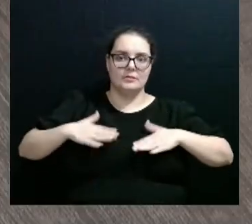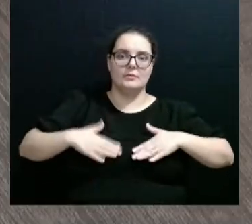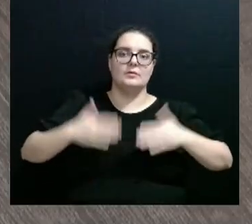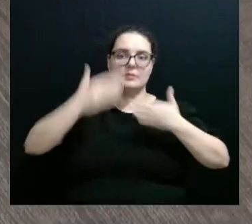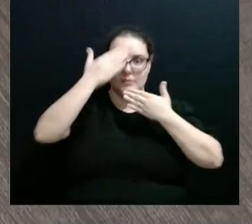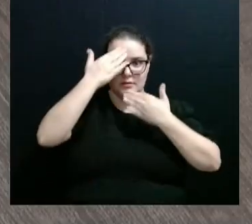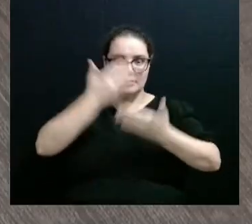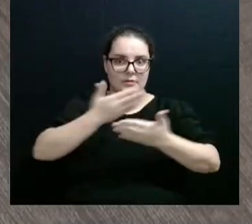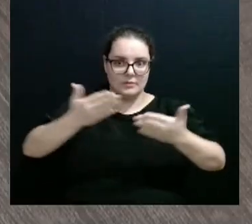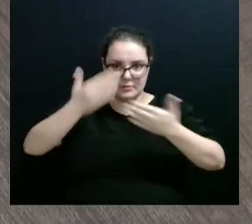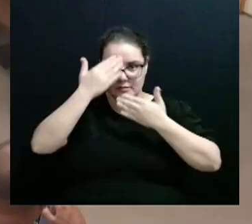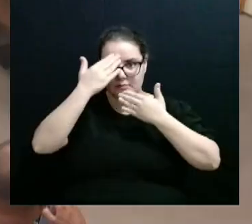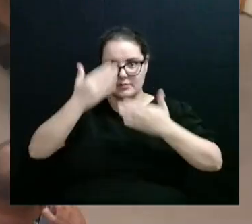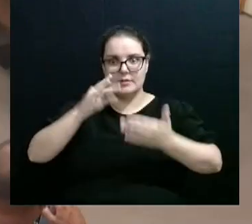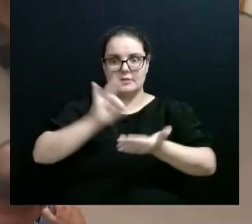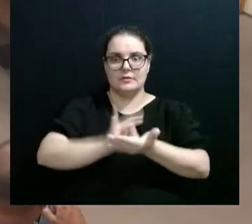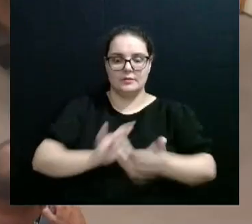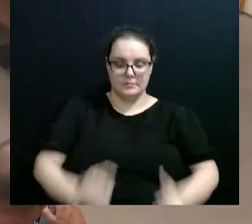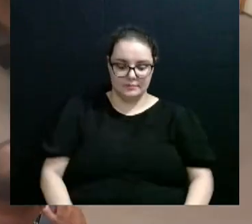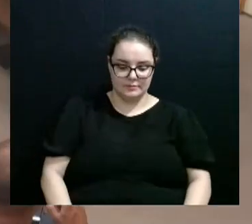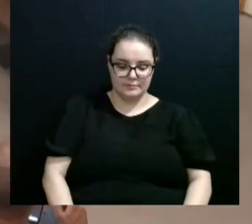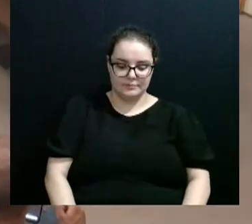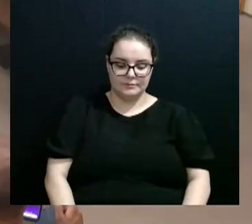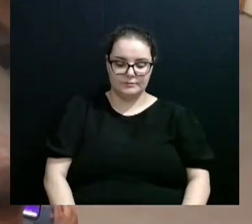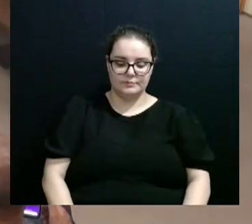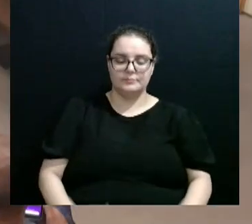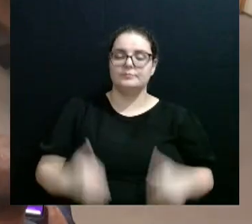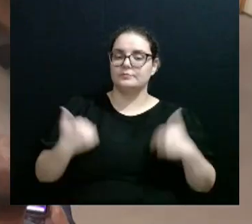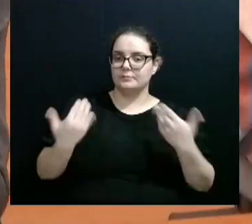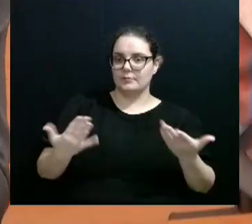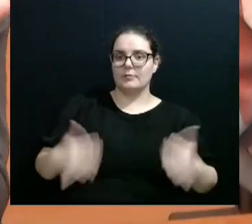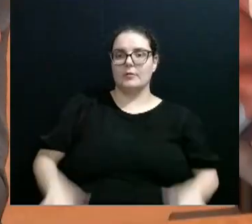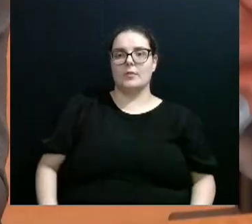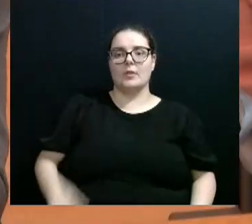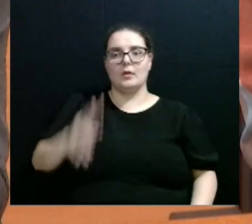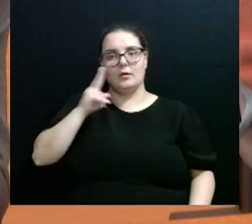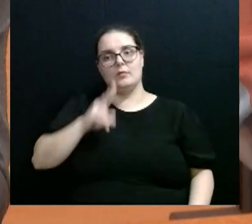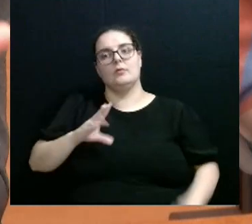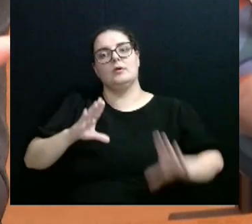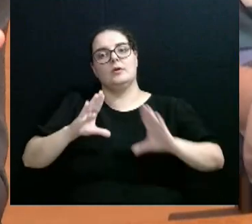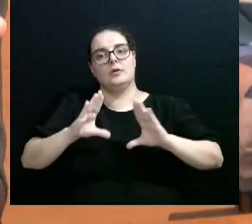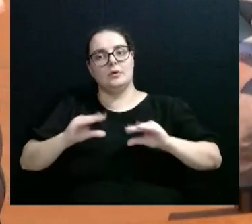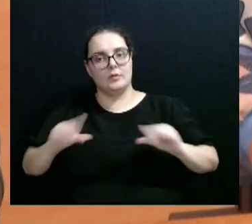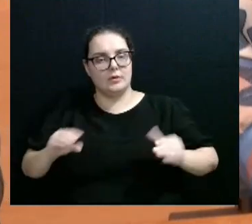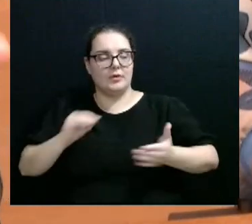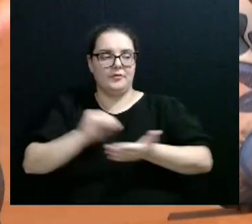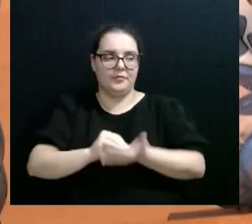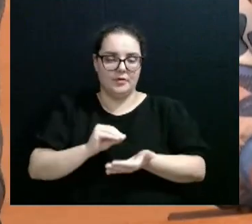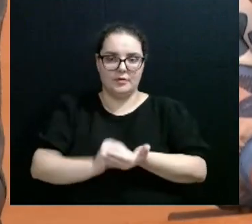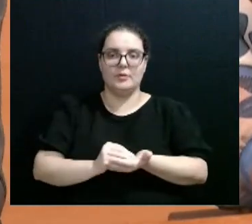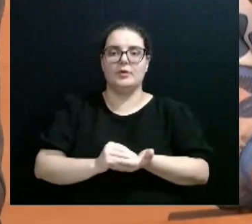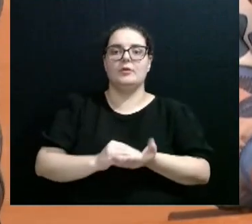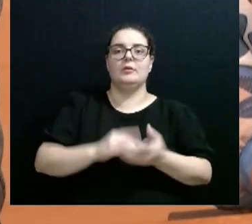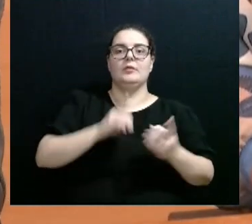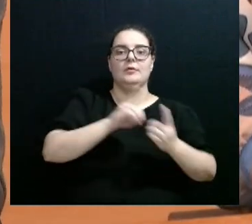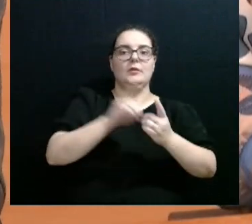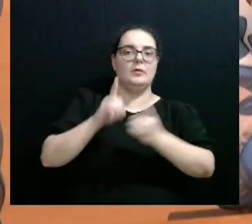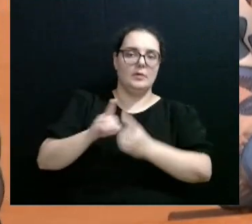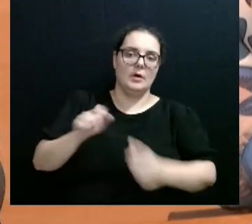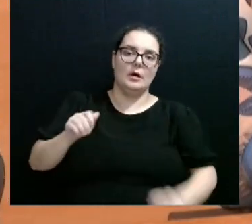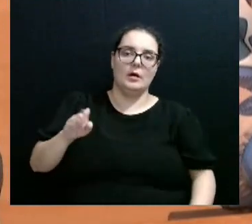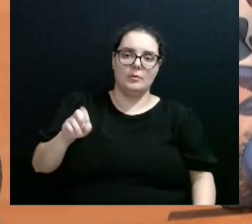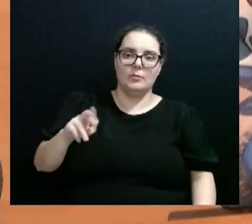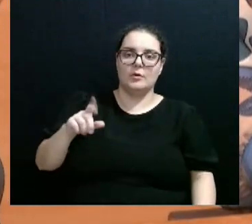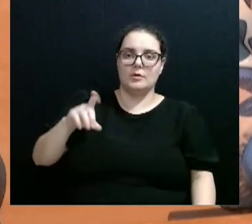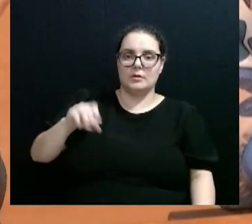obrigado. Parabéns, Pessoal, então é o seguinte, eu vi que o desconforto de vocês é sobre as abordagens, sobre a Guarda Municipal, então fica o nosso compromisso aqui com